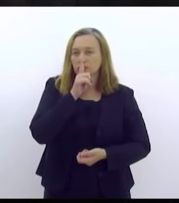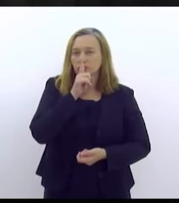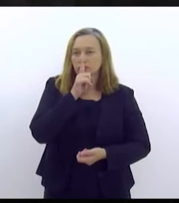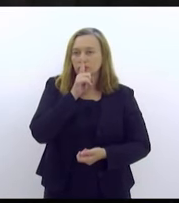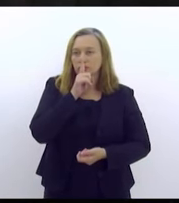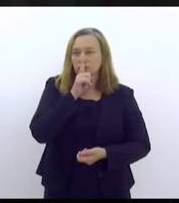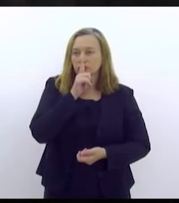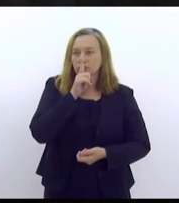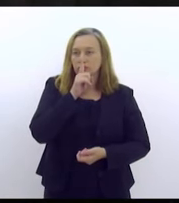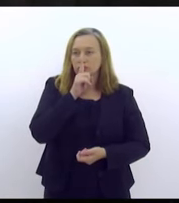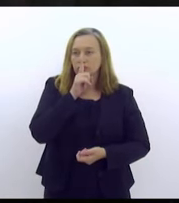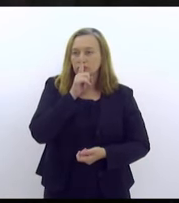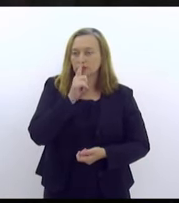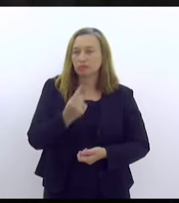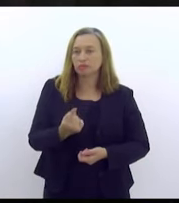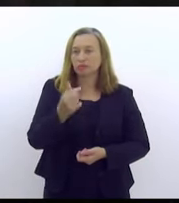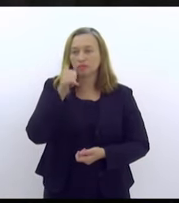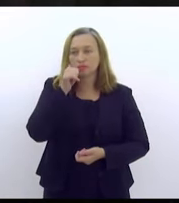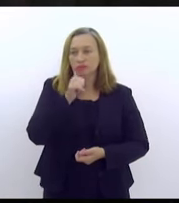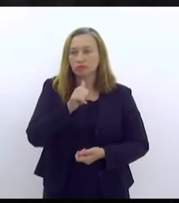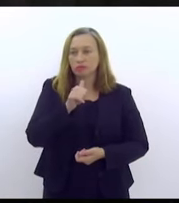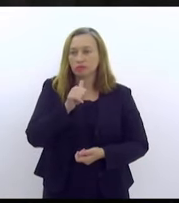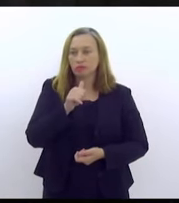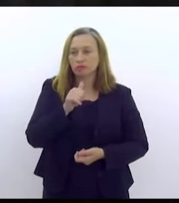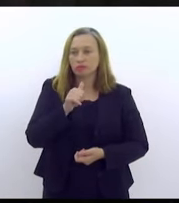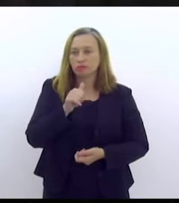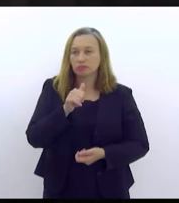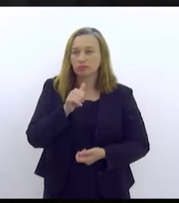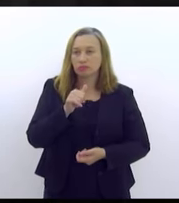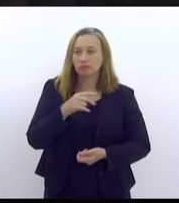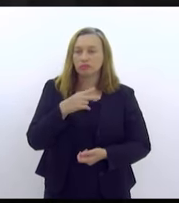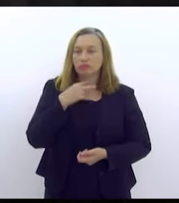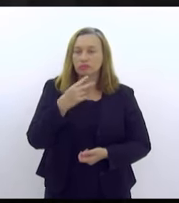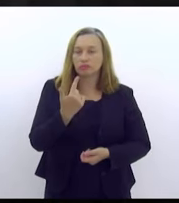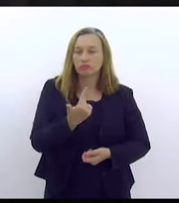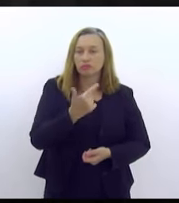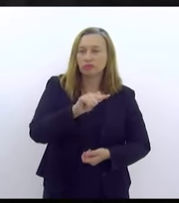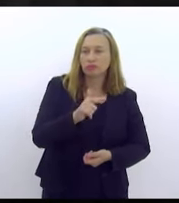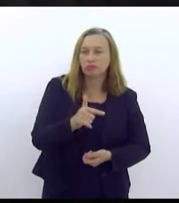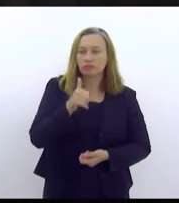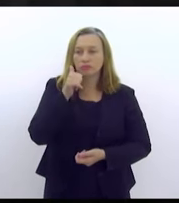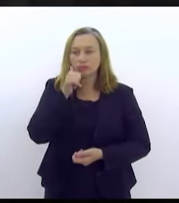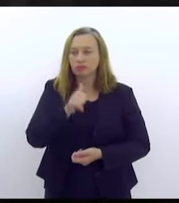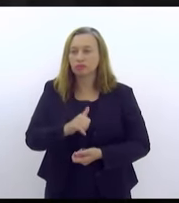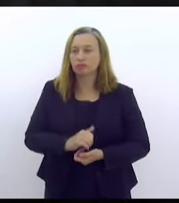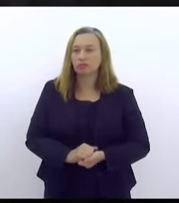O silêncio de uma mulher rouba a voz de outra mulher.